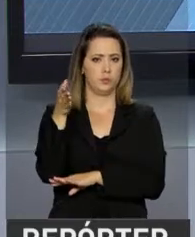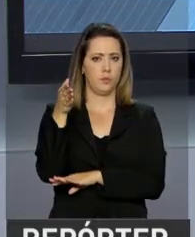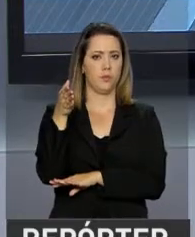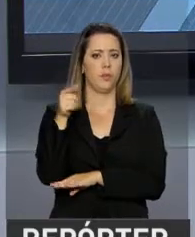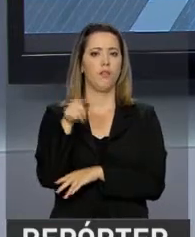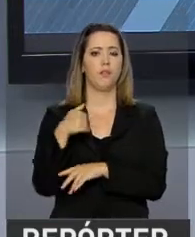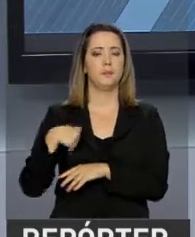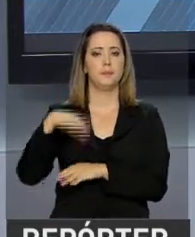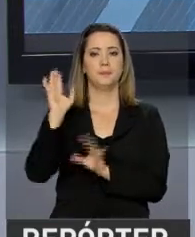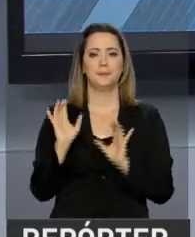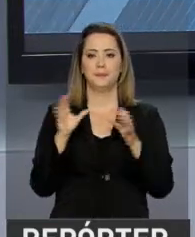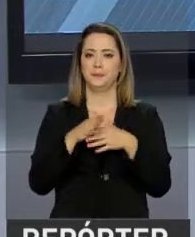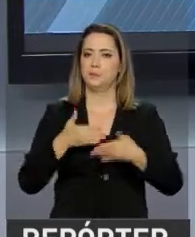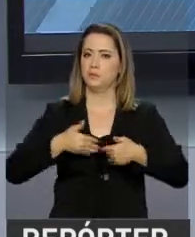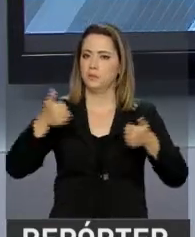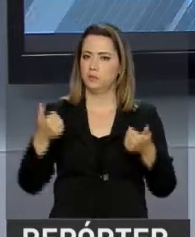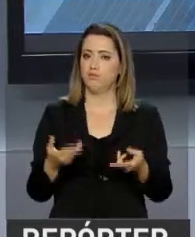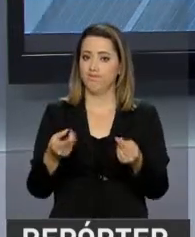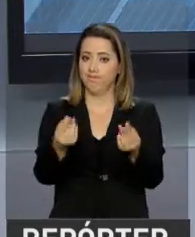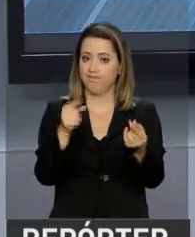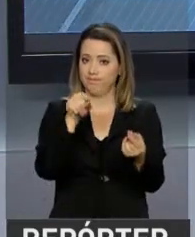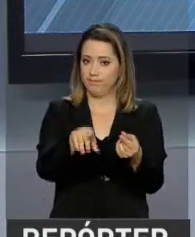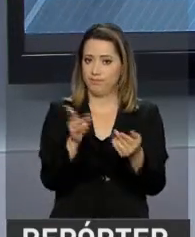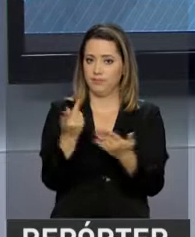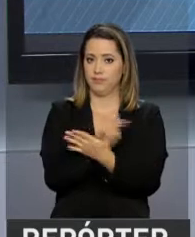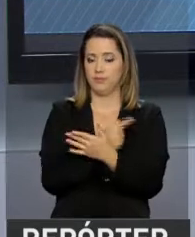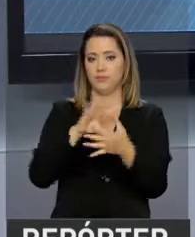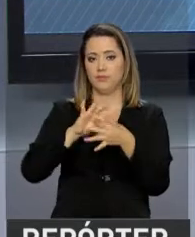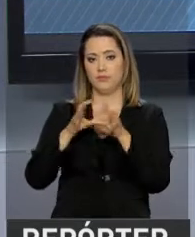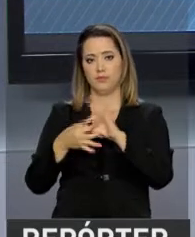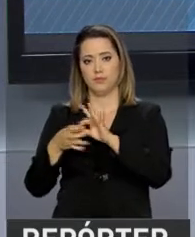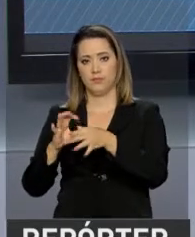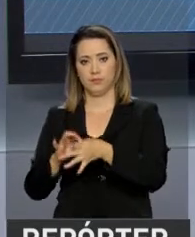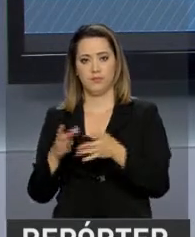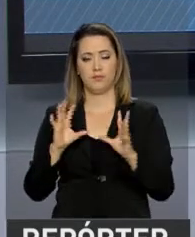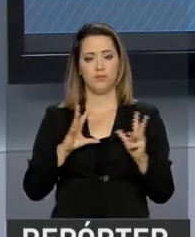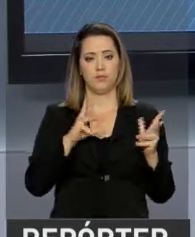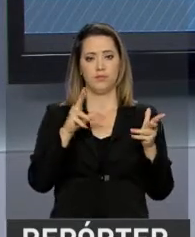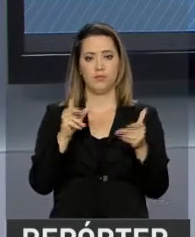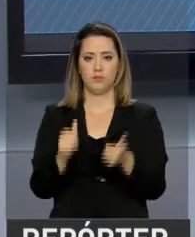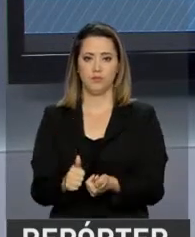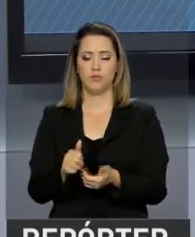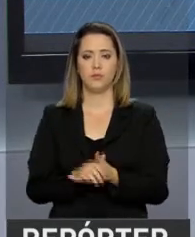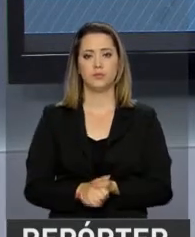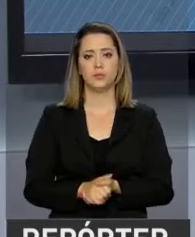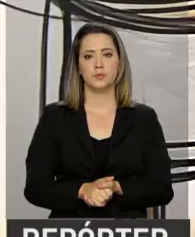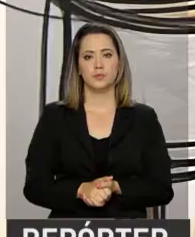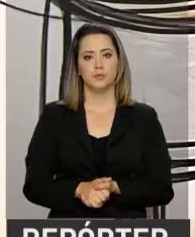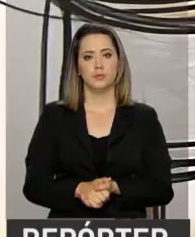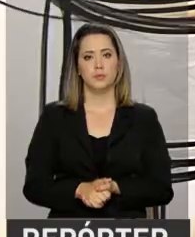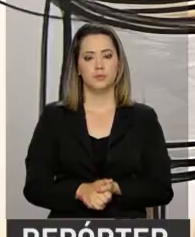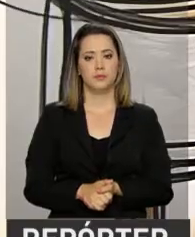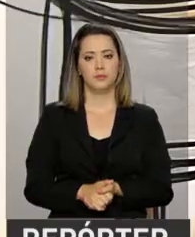carioca foi um dos setores mais beneficiados com a com a realização do maior evento esportivo do planeta